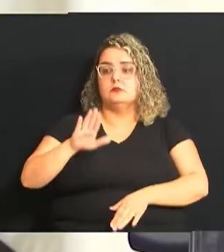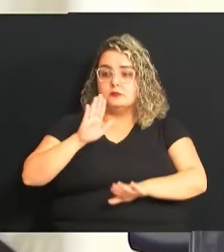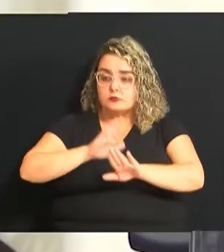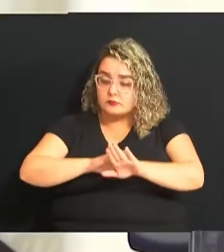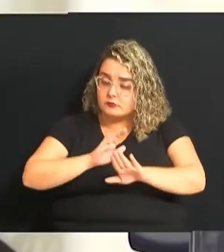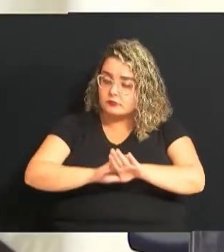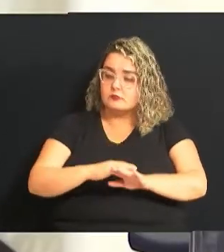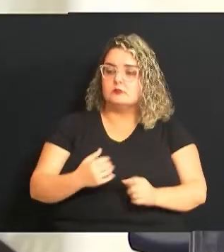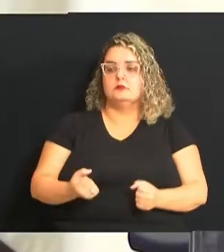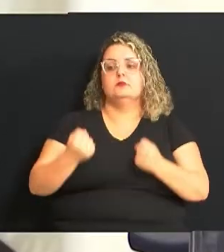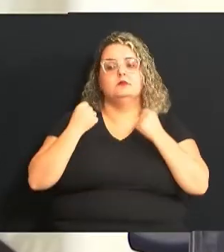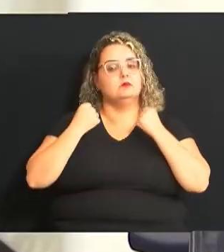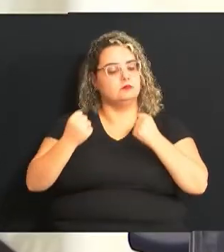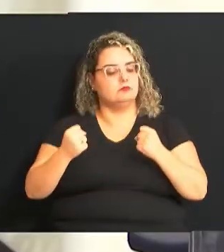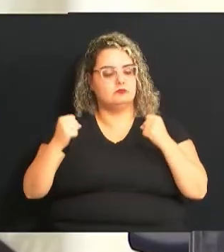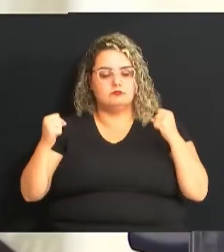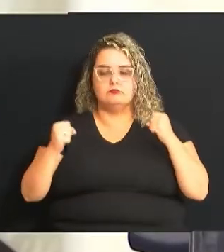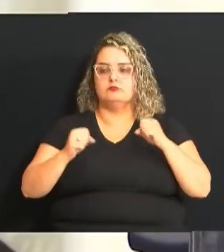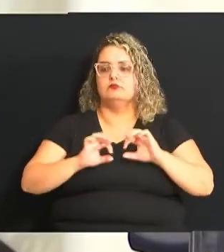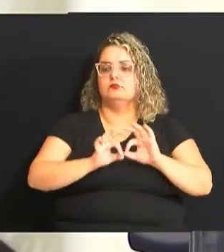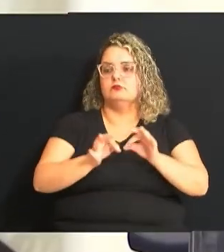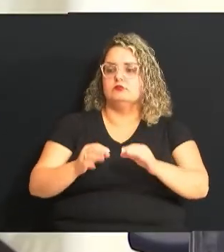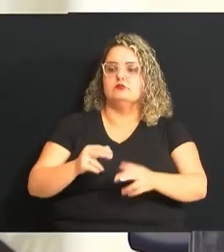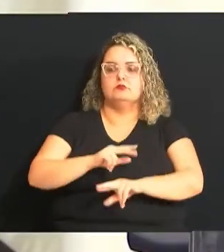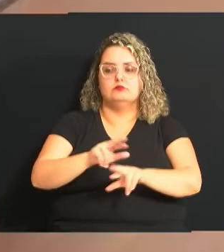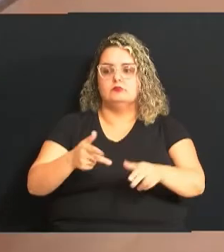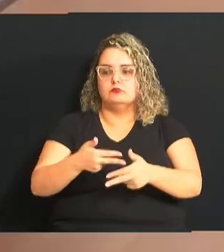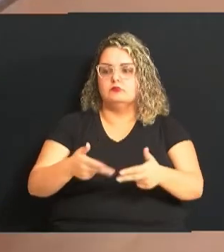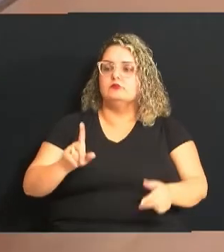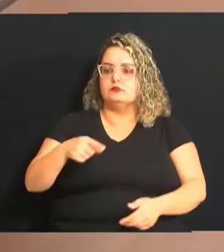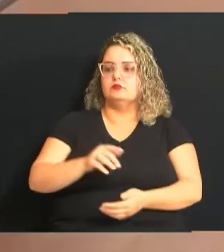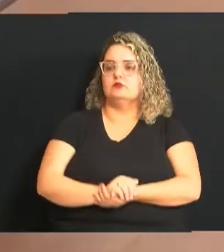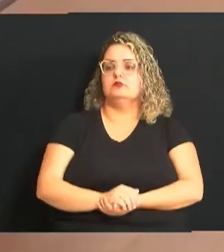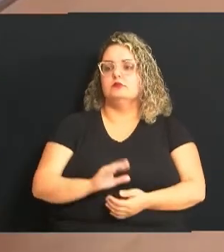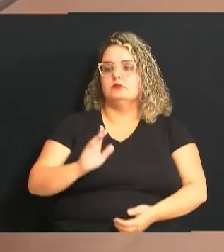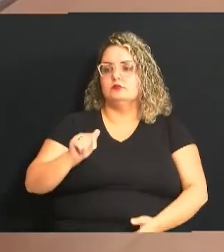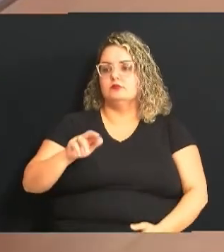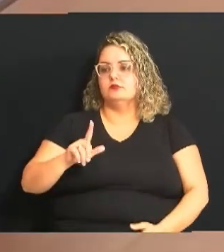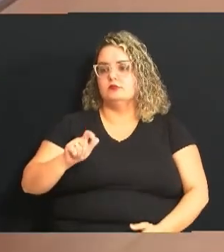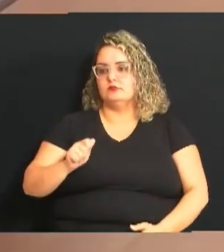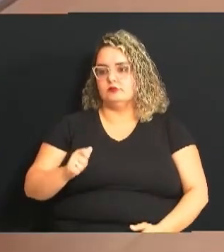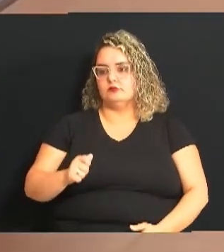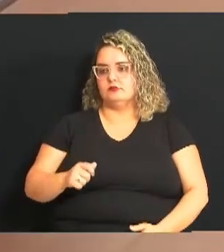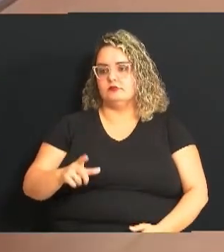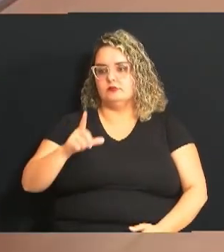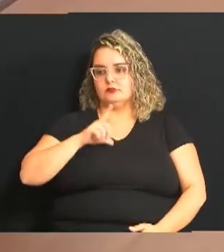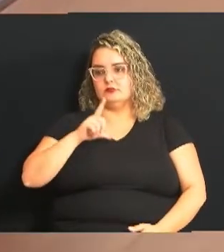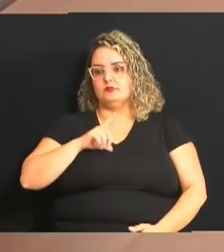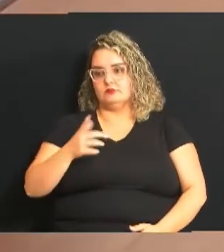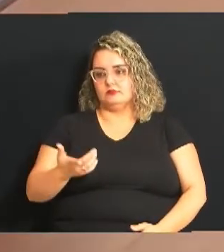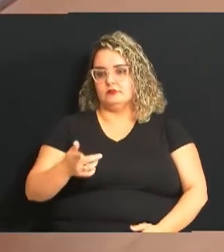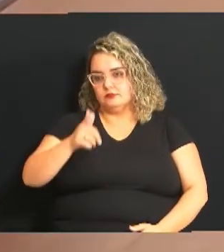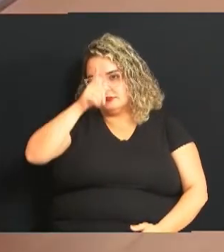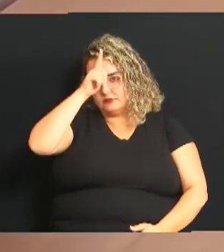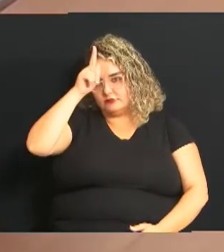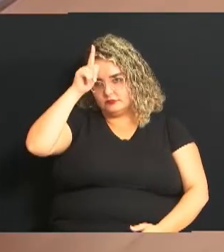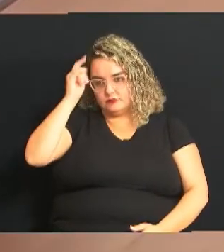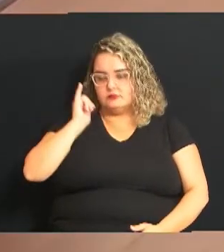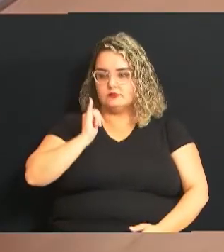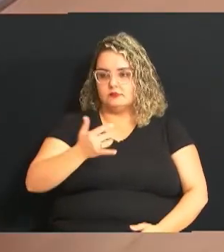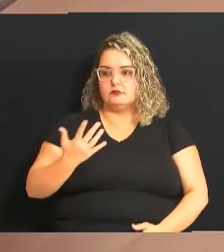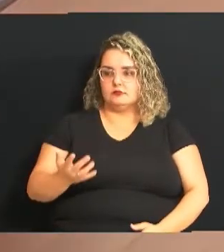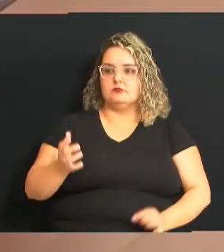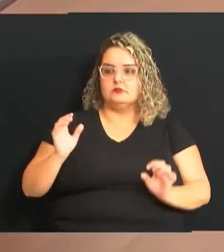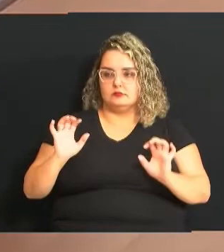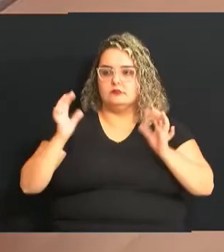atividade, e é isso daí. Tá certo. Então, Carla. A gente foi o que o Peta falou, né? Celebrar